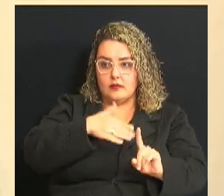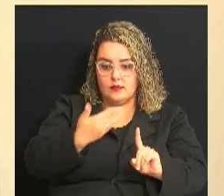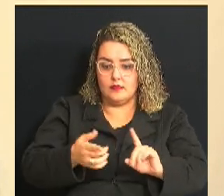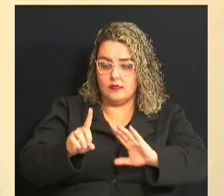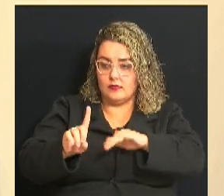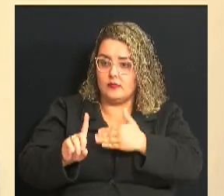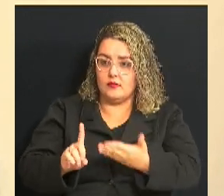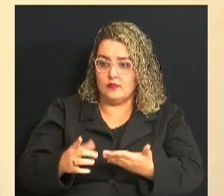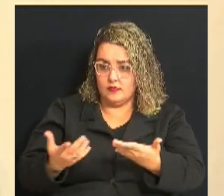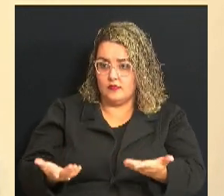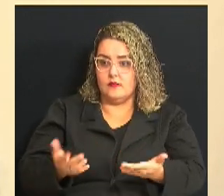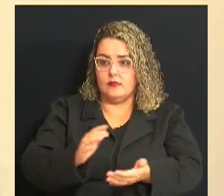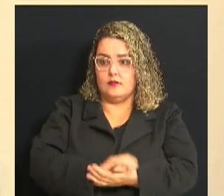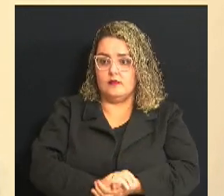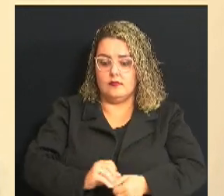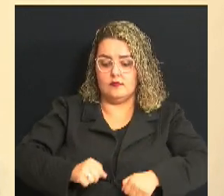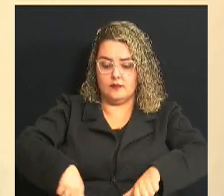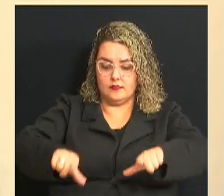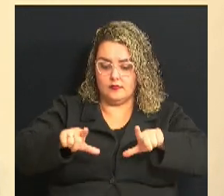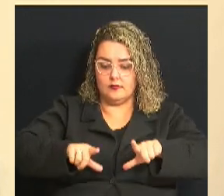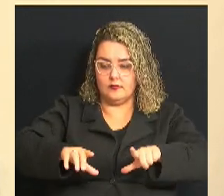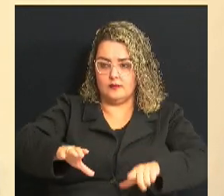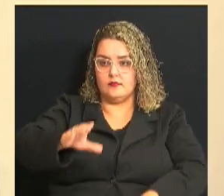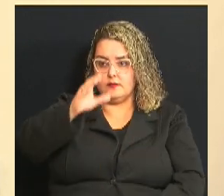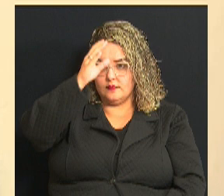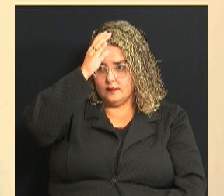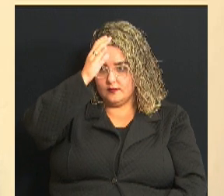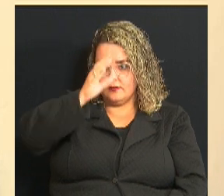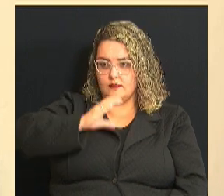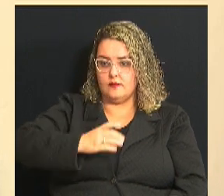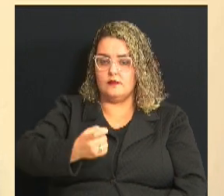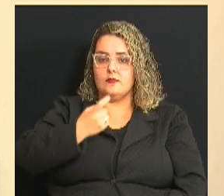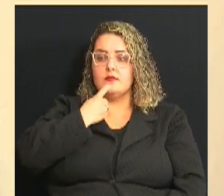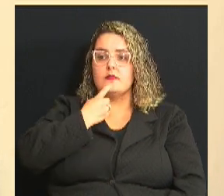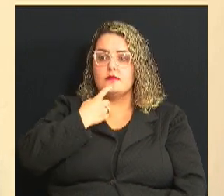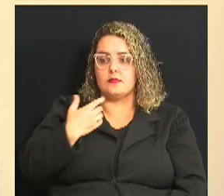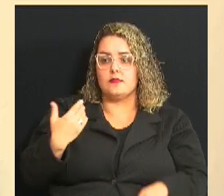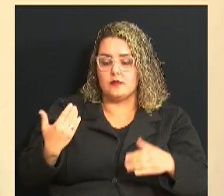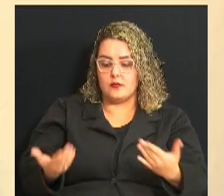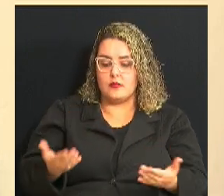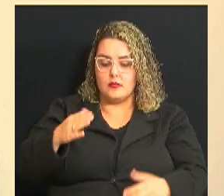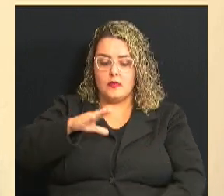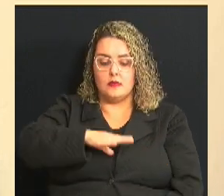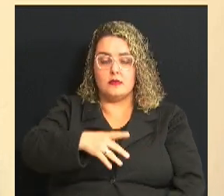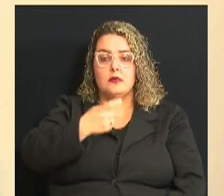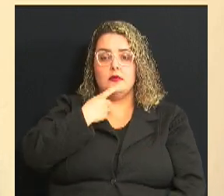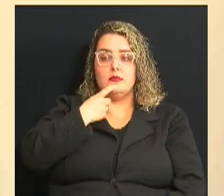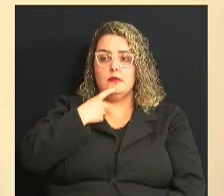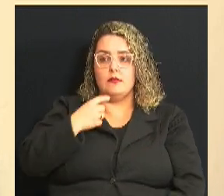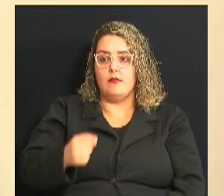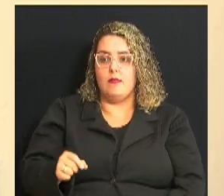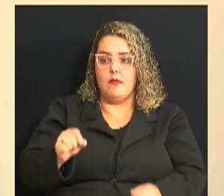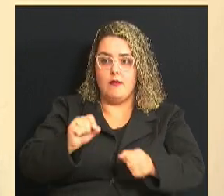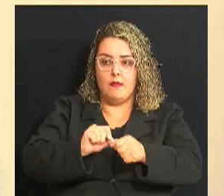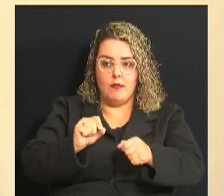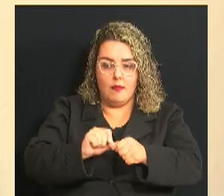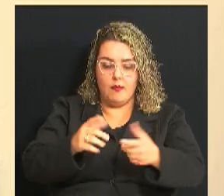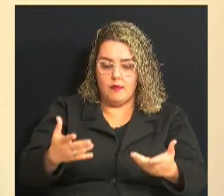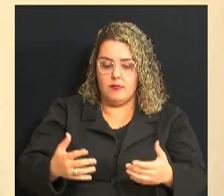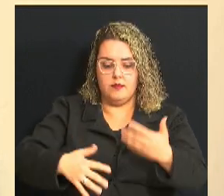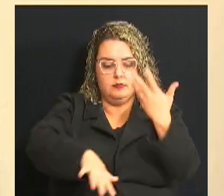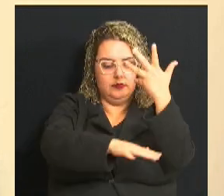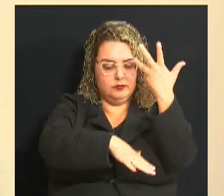outorga de um título de cidadão campineiro. A cidade de Campinas é constituída por